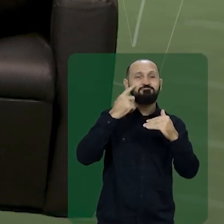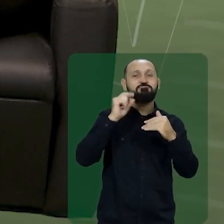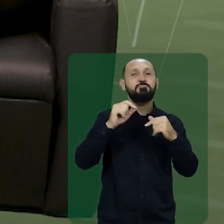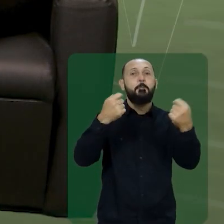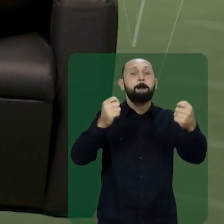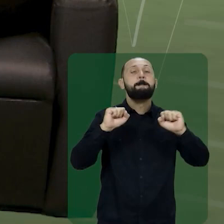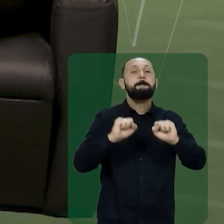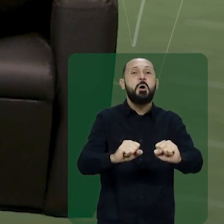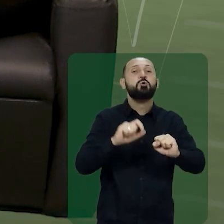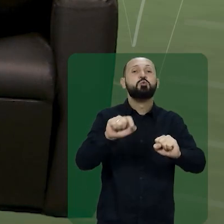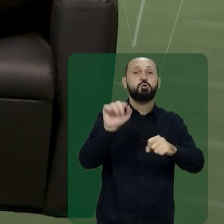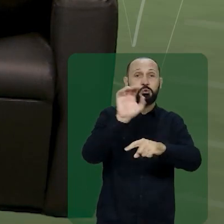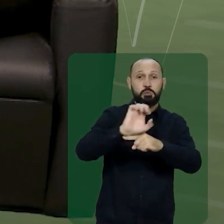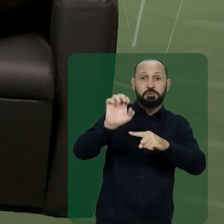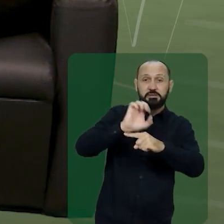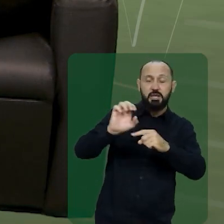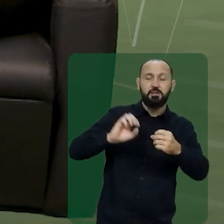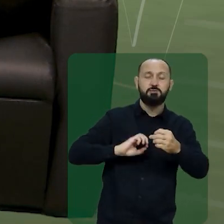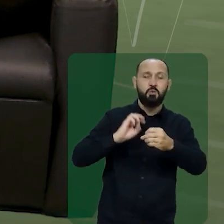possível o Estado fazer